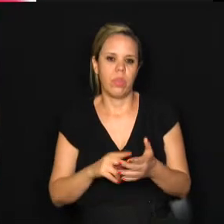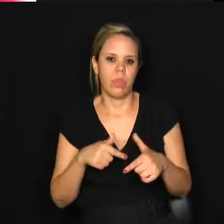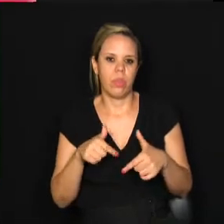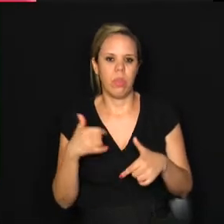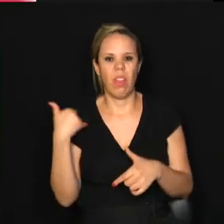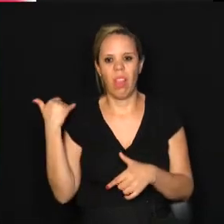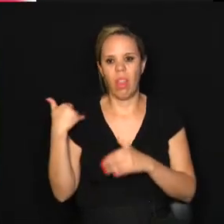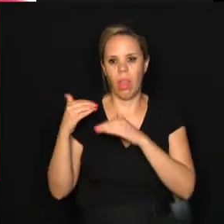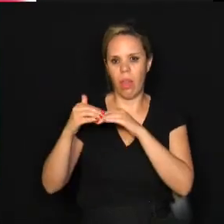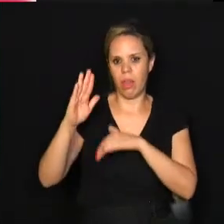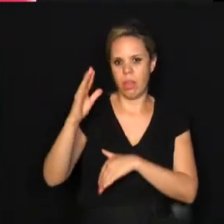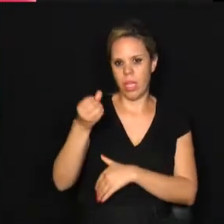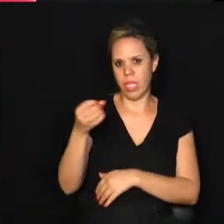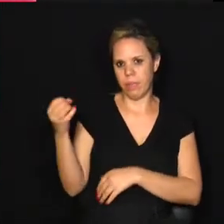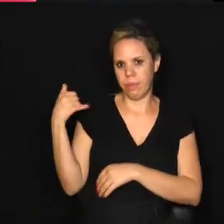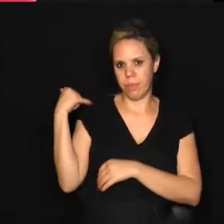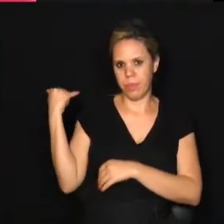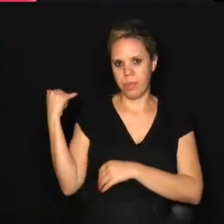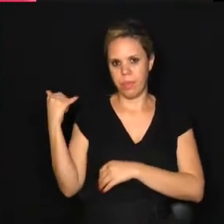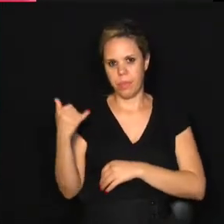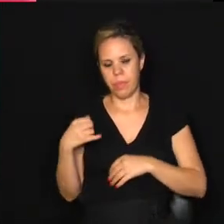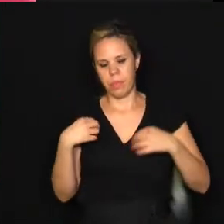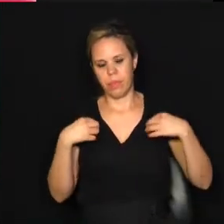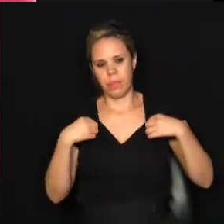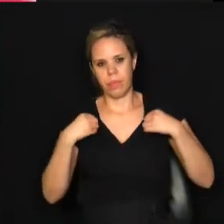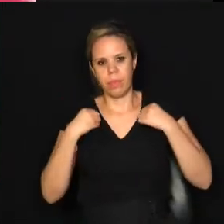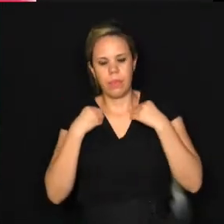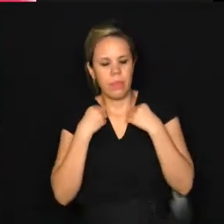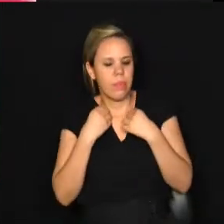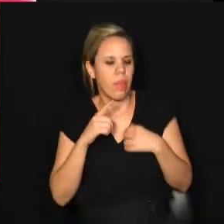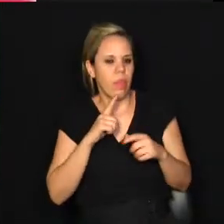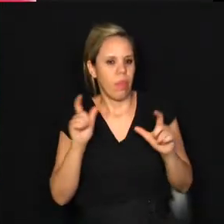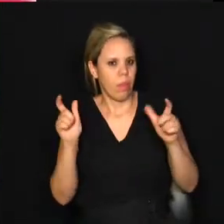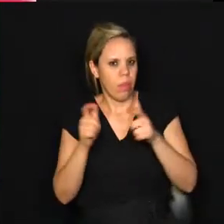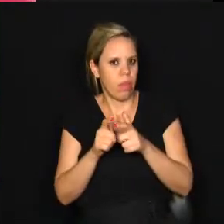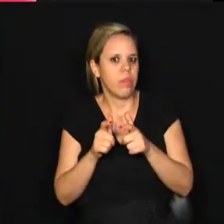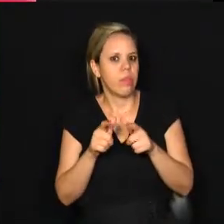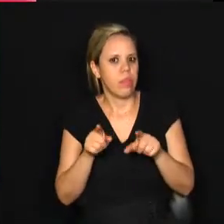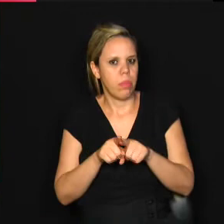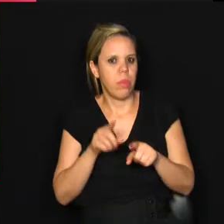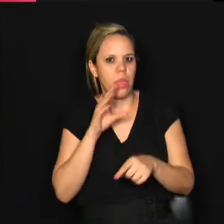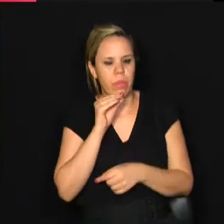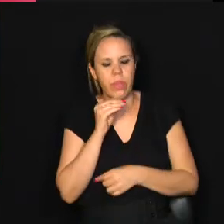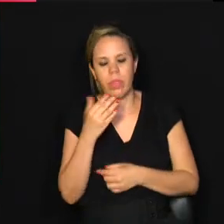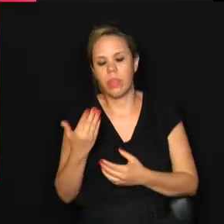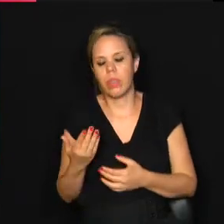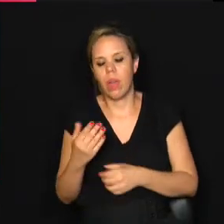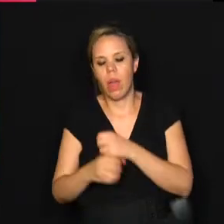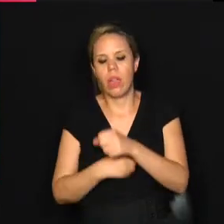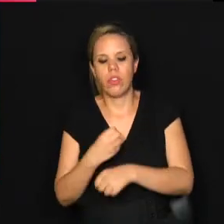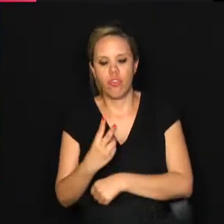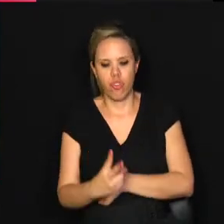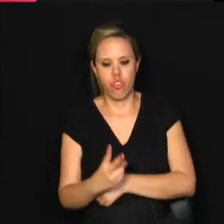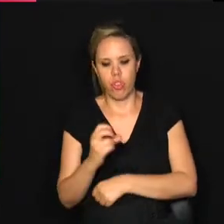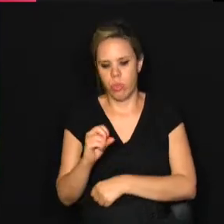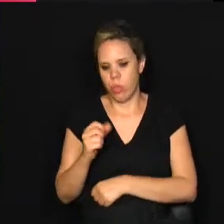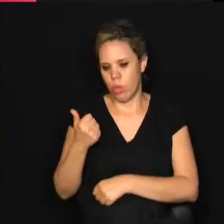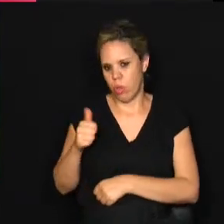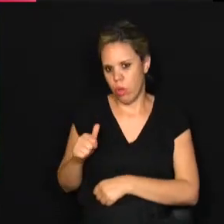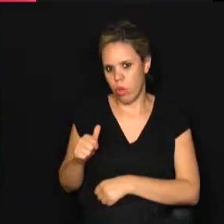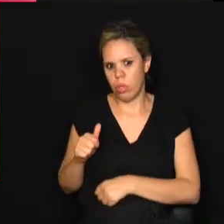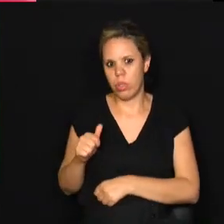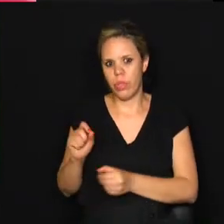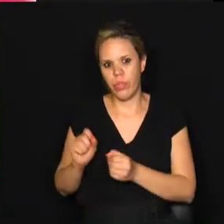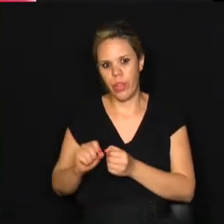idade acima dos 60 anos, e houve uma redução do quadro. Em 2011, foi